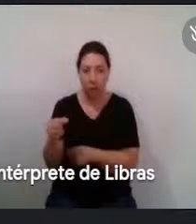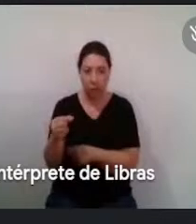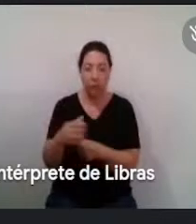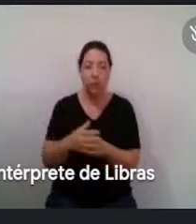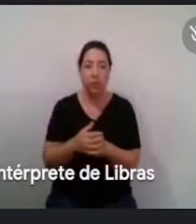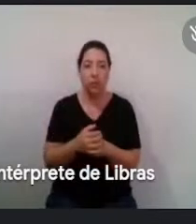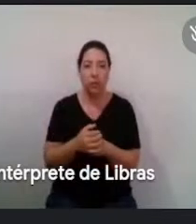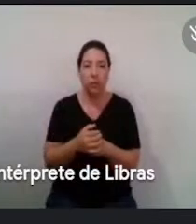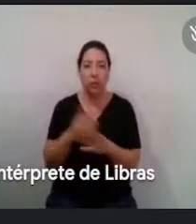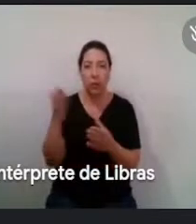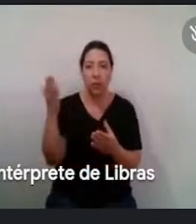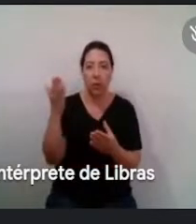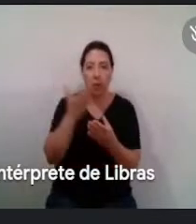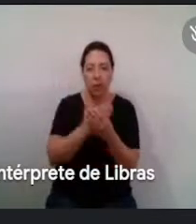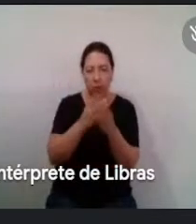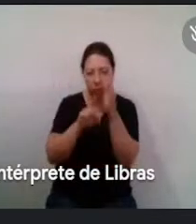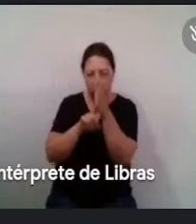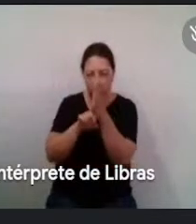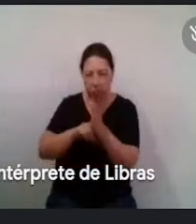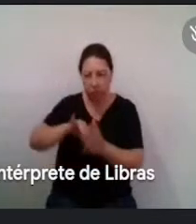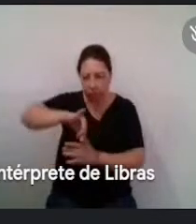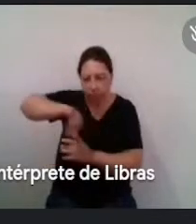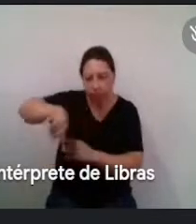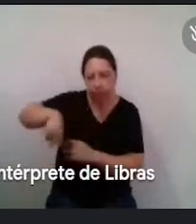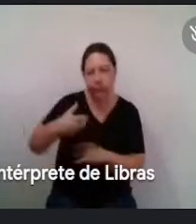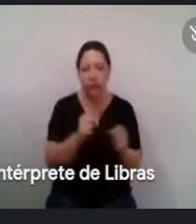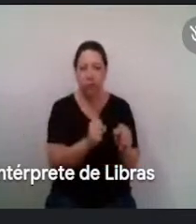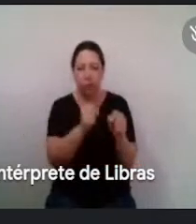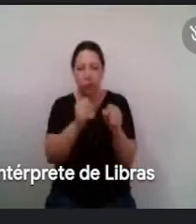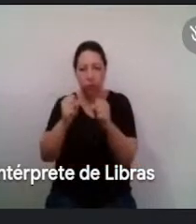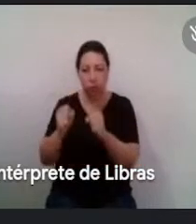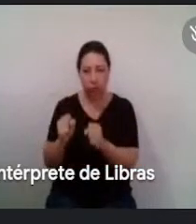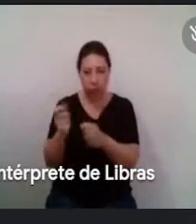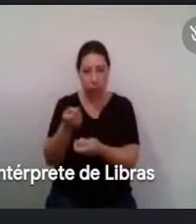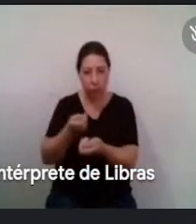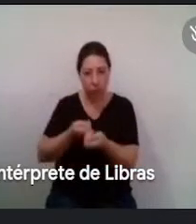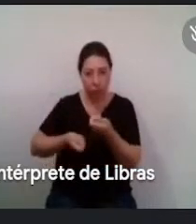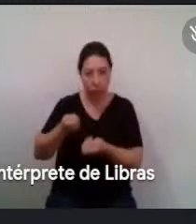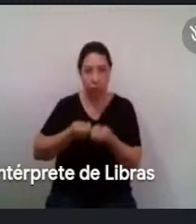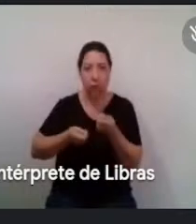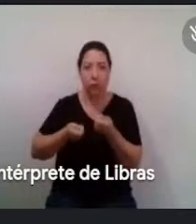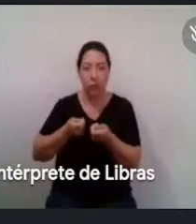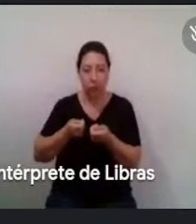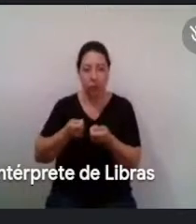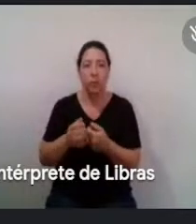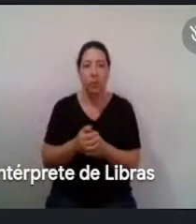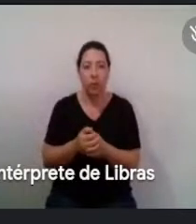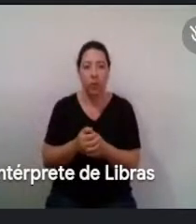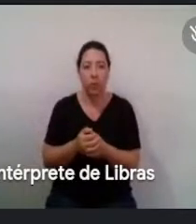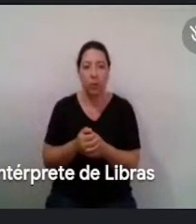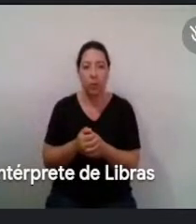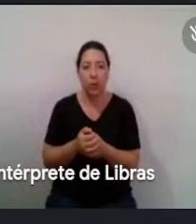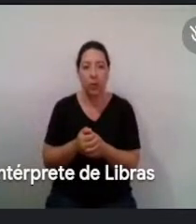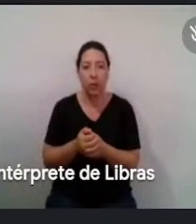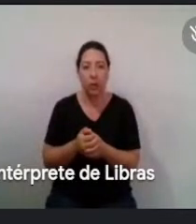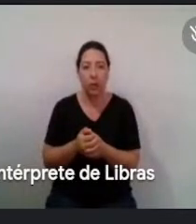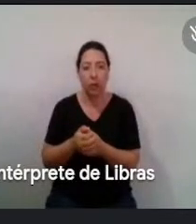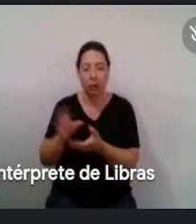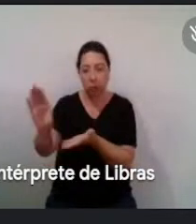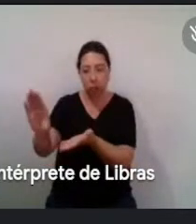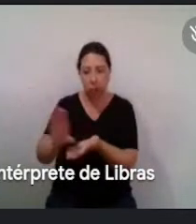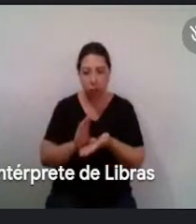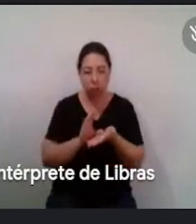a possível prática de abuso de poder econômico e captação ilícita de sufrágio por distribuição para eleitores